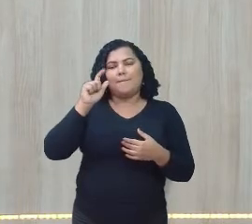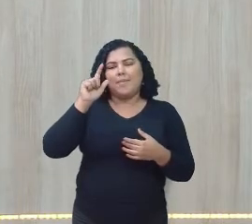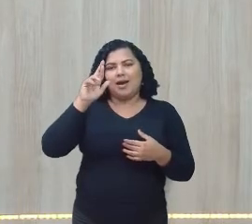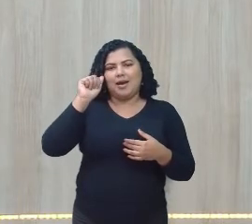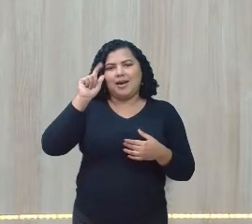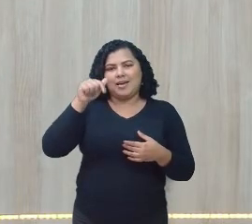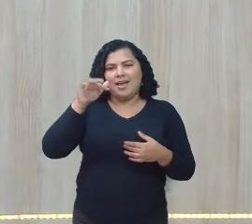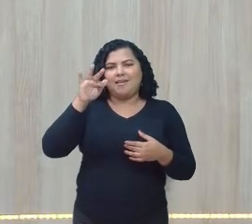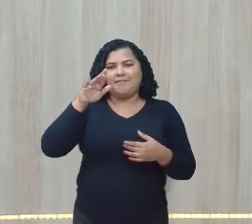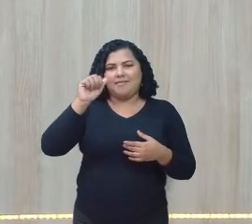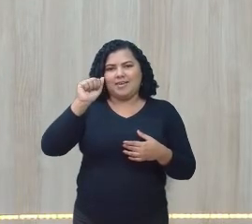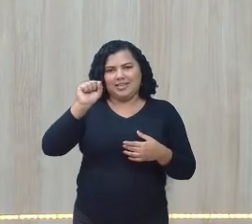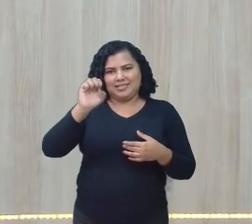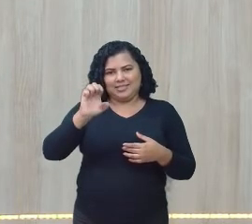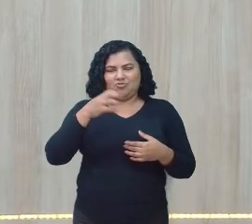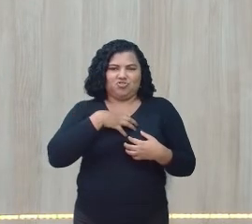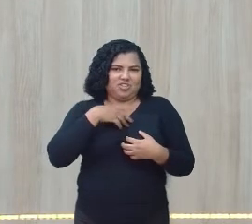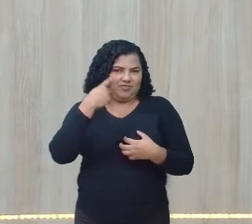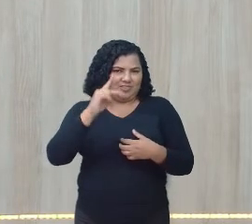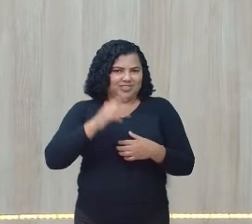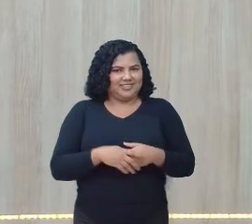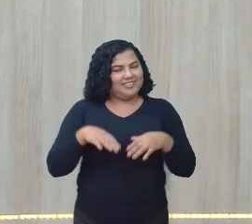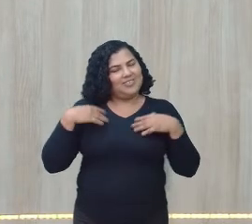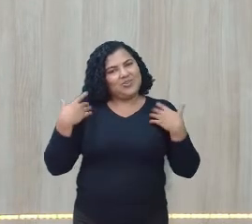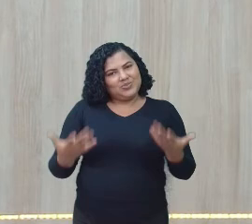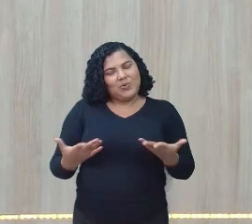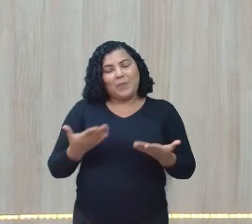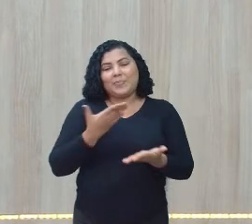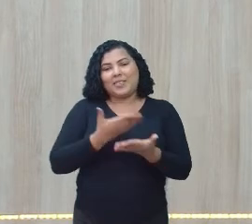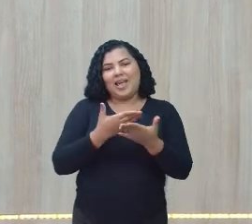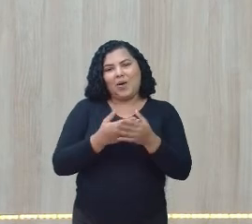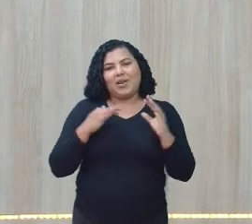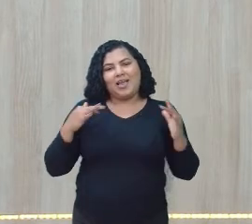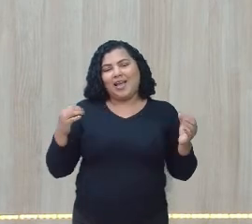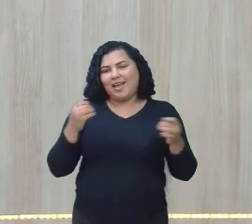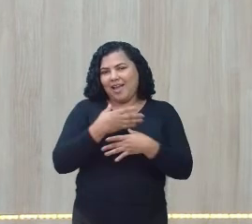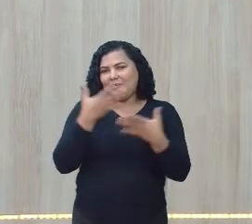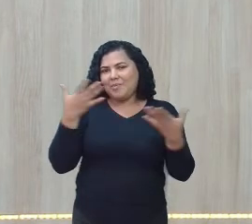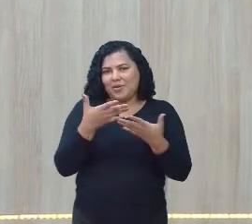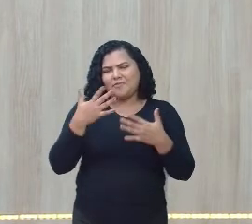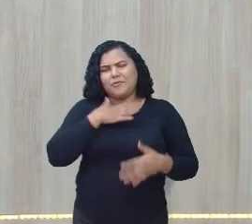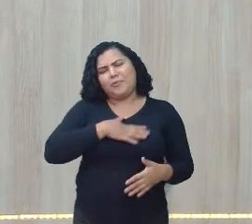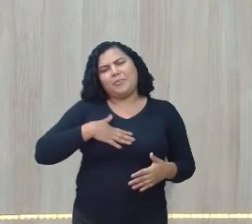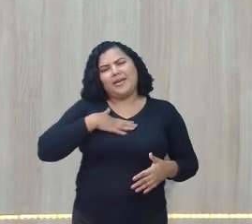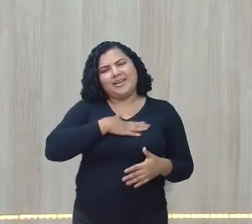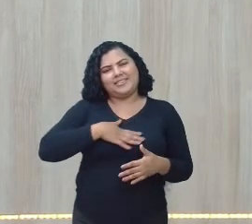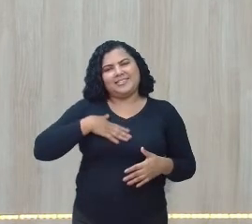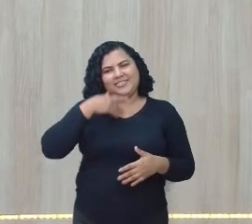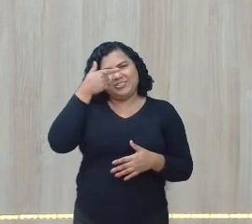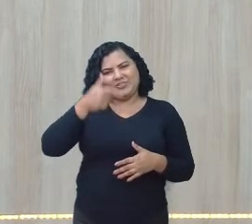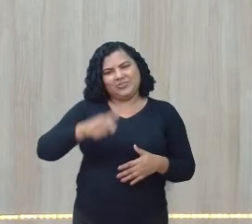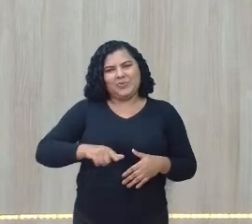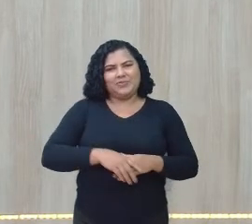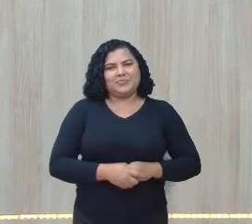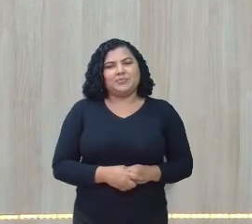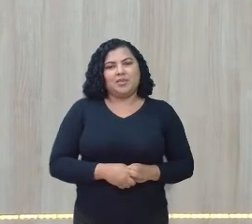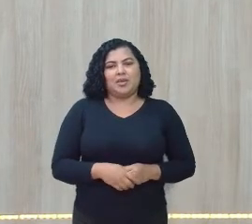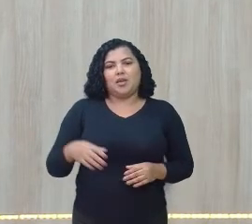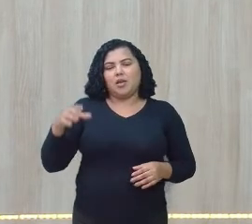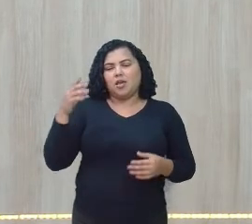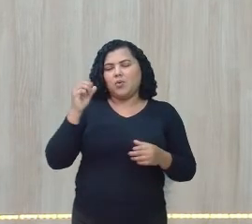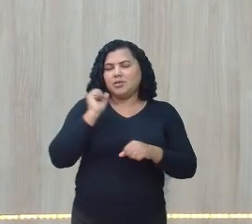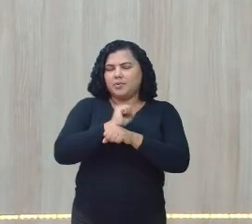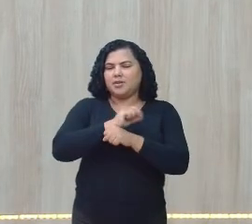certo? Então, é isso, gente. A minha aula acaba por aqui. Foi um prazer vir aqui falar com vocês. Espero que vocês